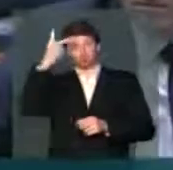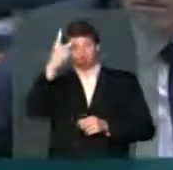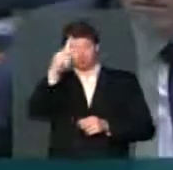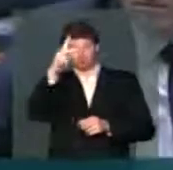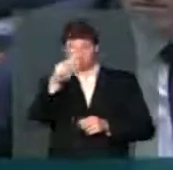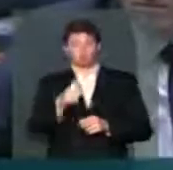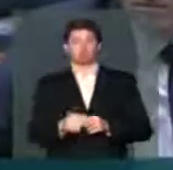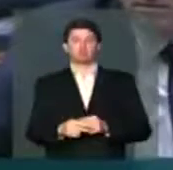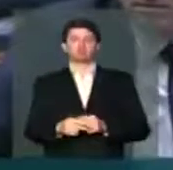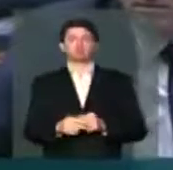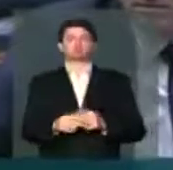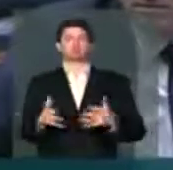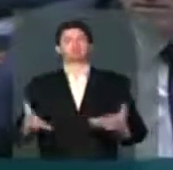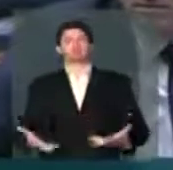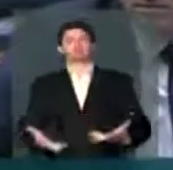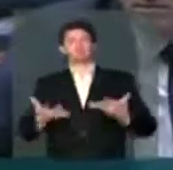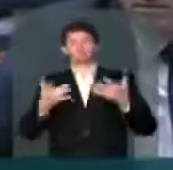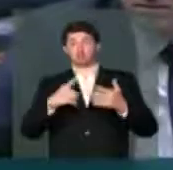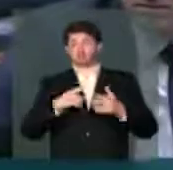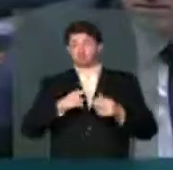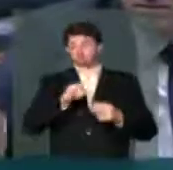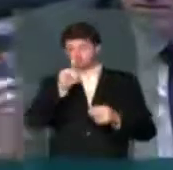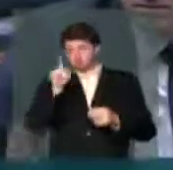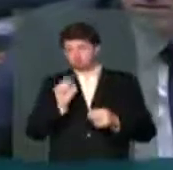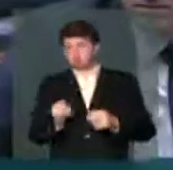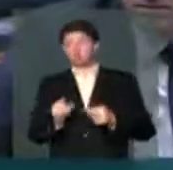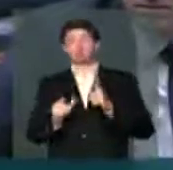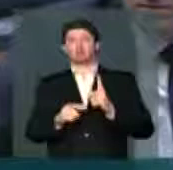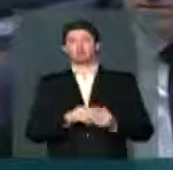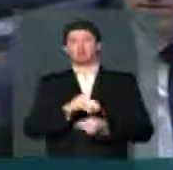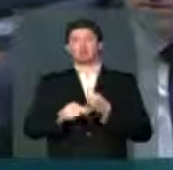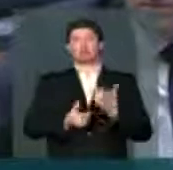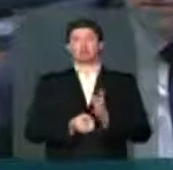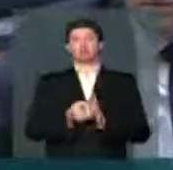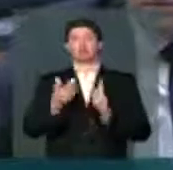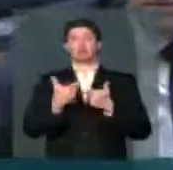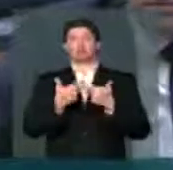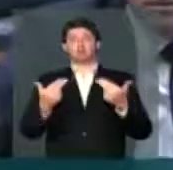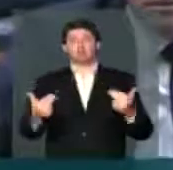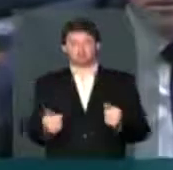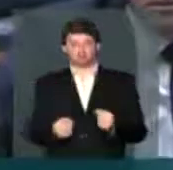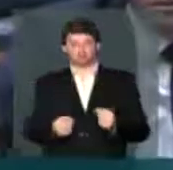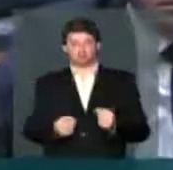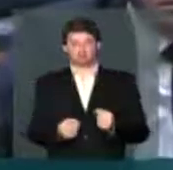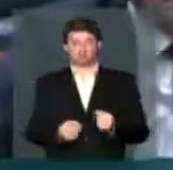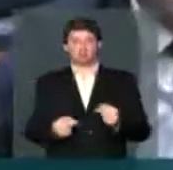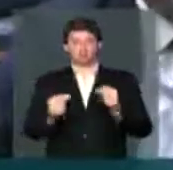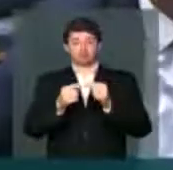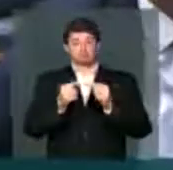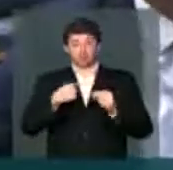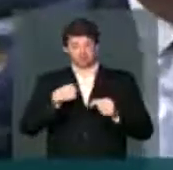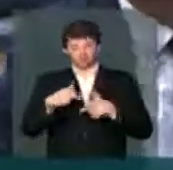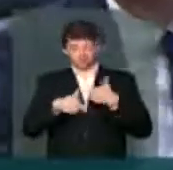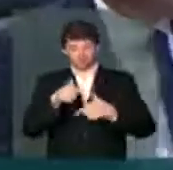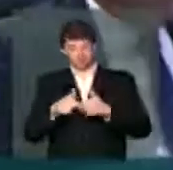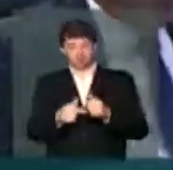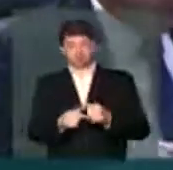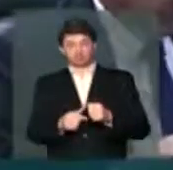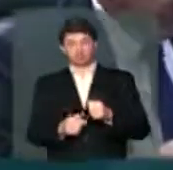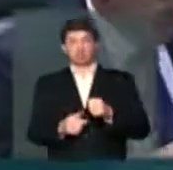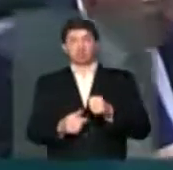Excelência levanta uma questão que envolve vários aspectos. No que diz respeito à área que eu atuo,